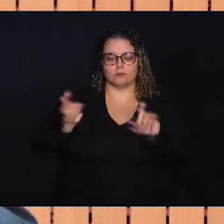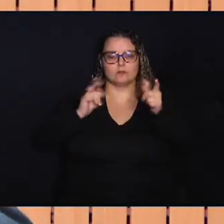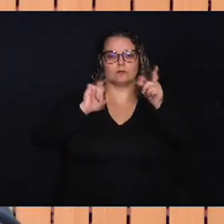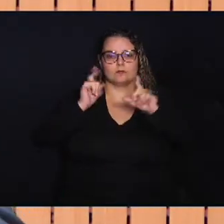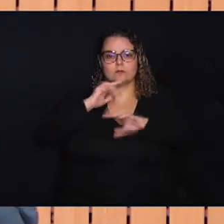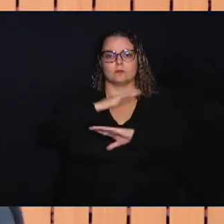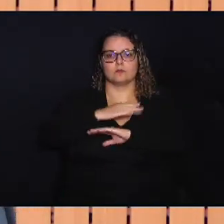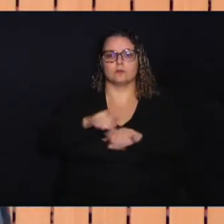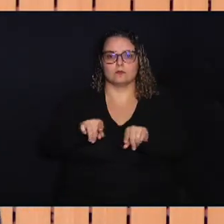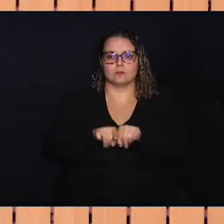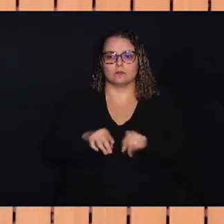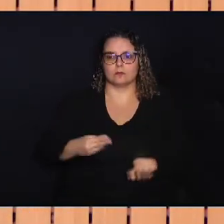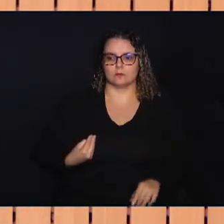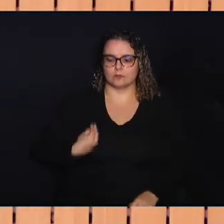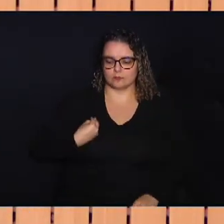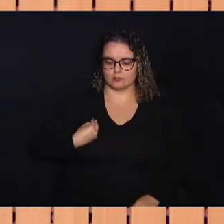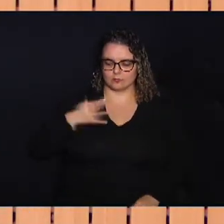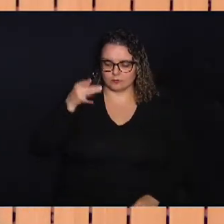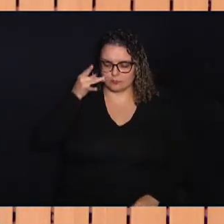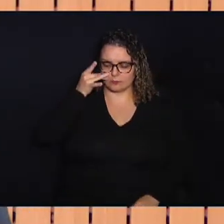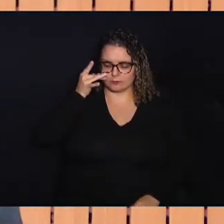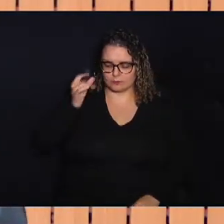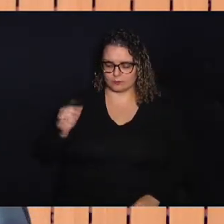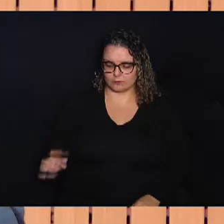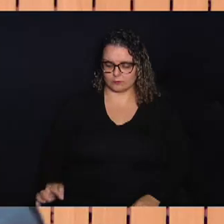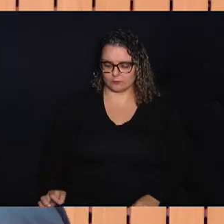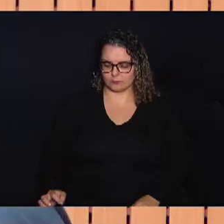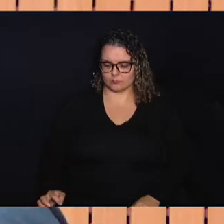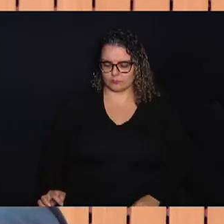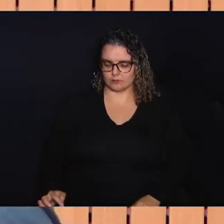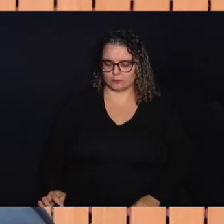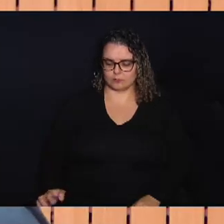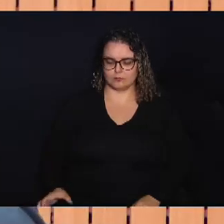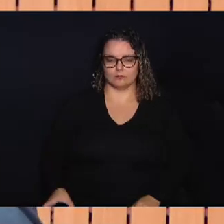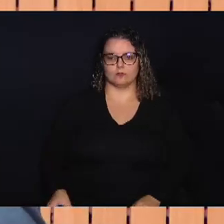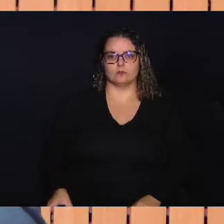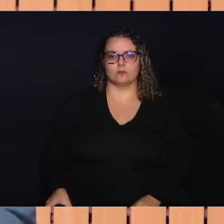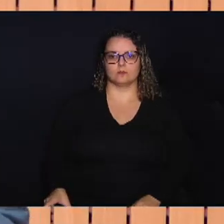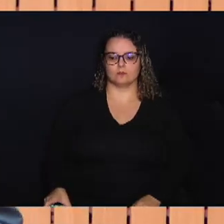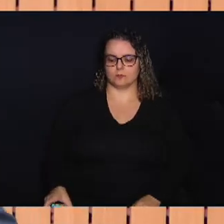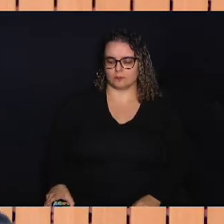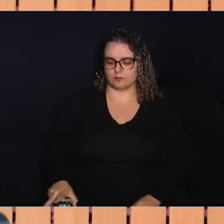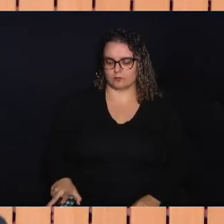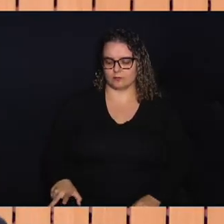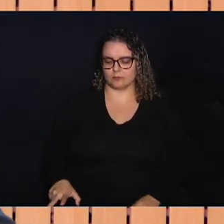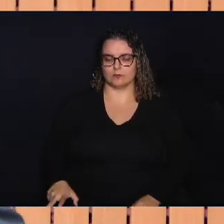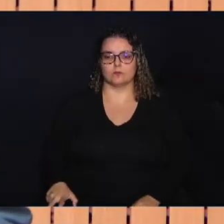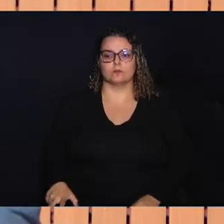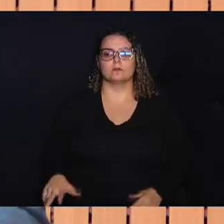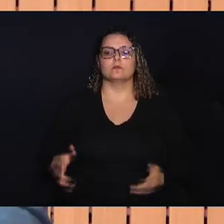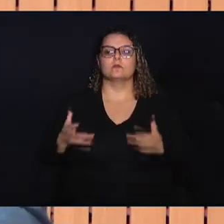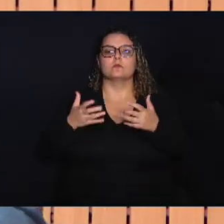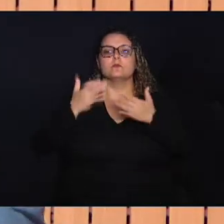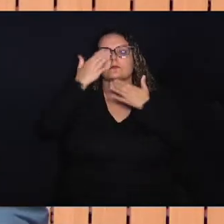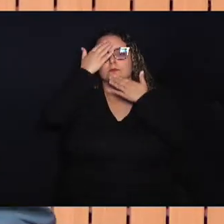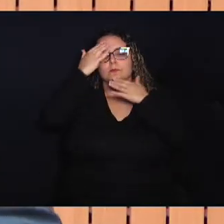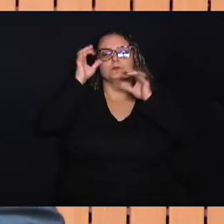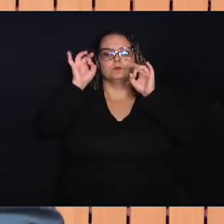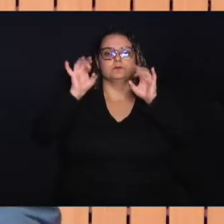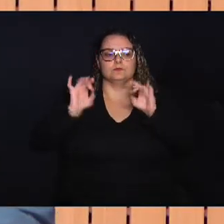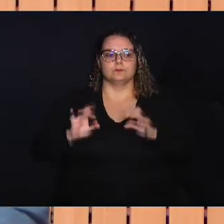e público aqui presente. Senhor presidente, hoje eu quero fazer um agradecimento especial, não